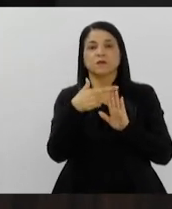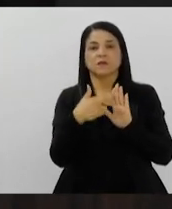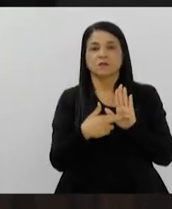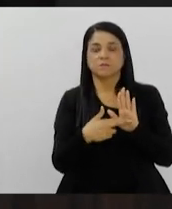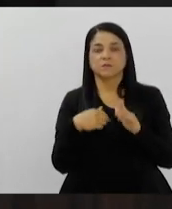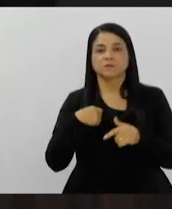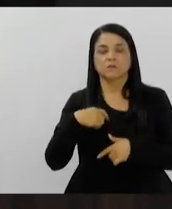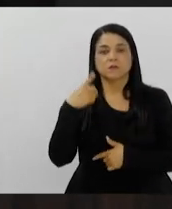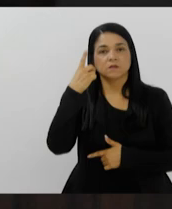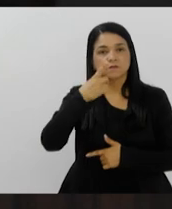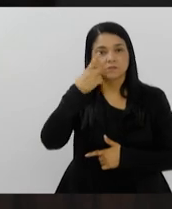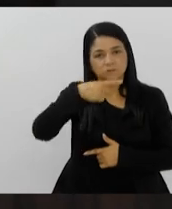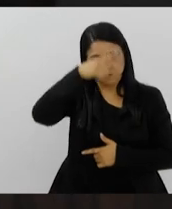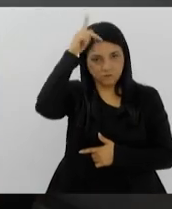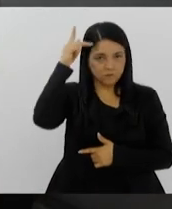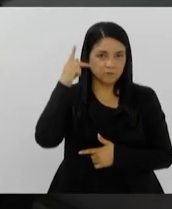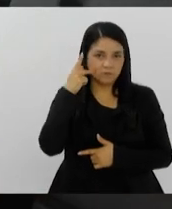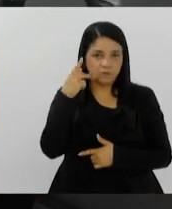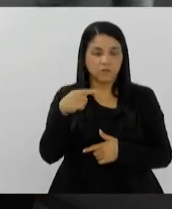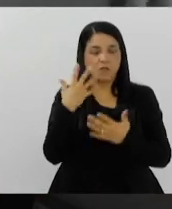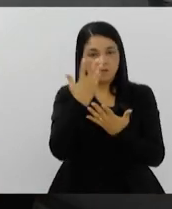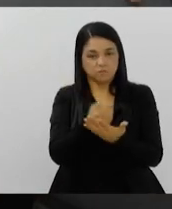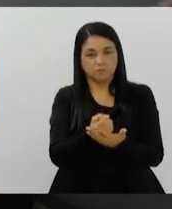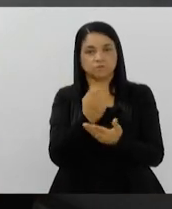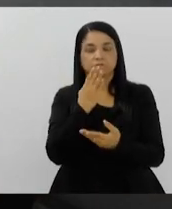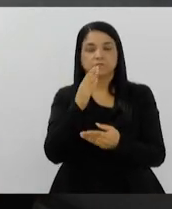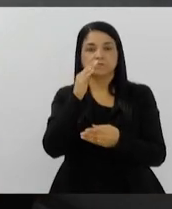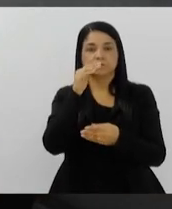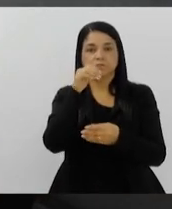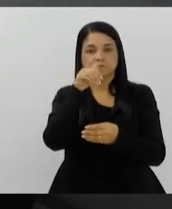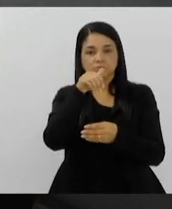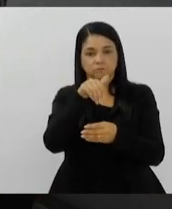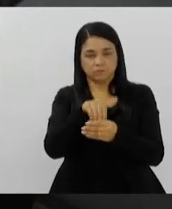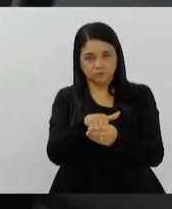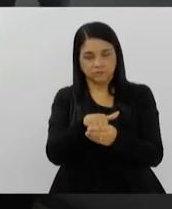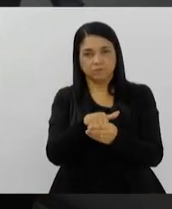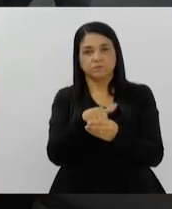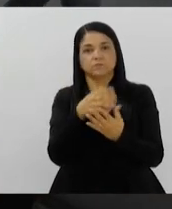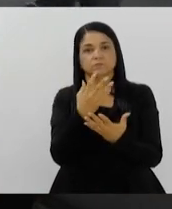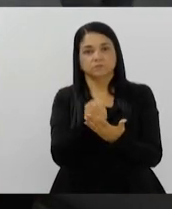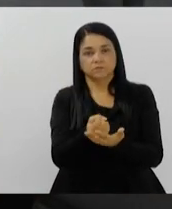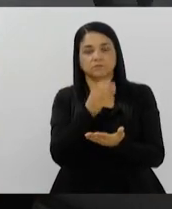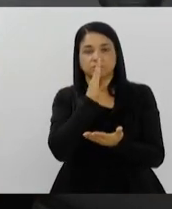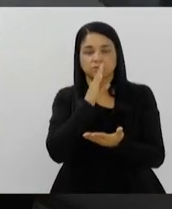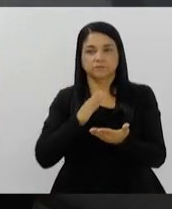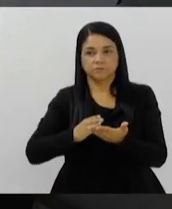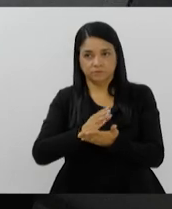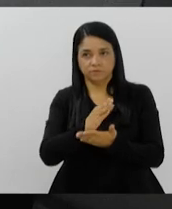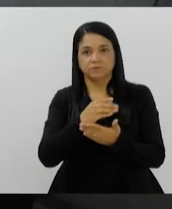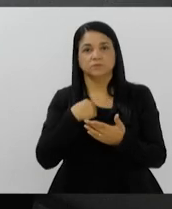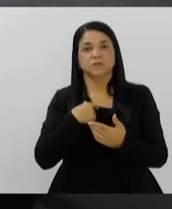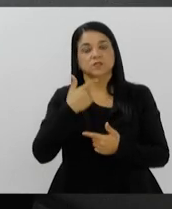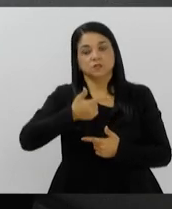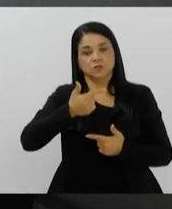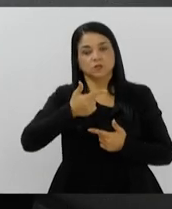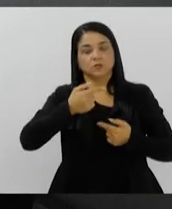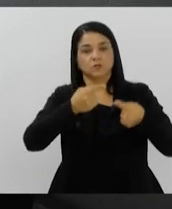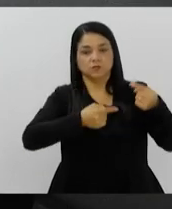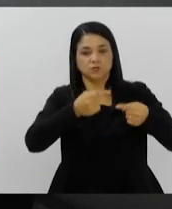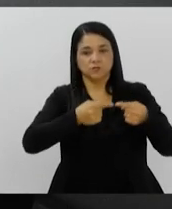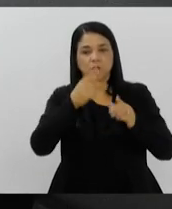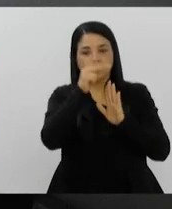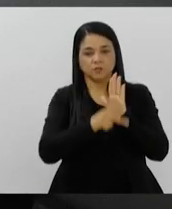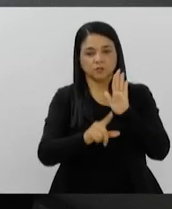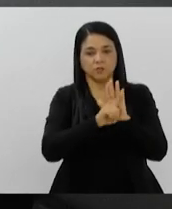Paulo. Em votação, os senhores que aprovam permaneçam como estão. Aprovado. Anuncio em segunda discussão projeto de